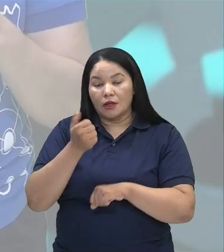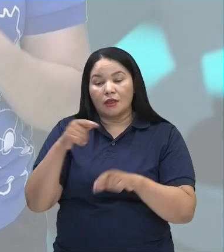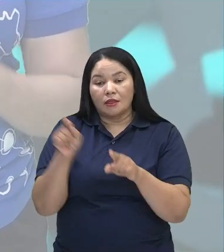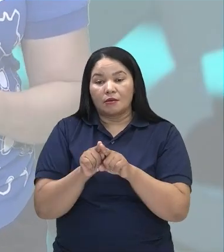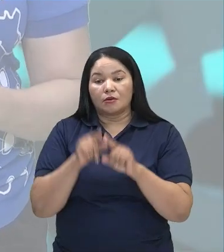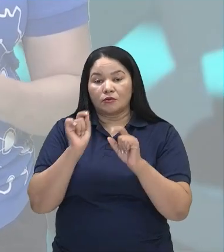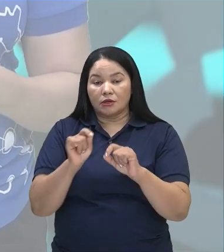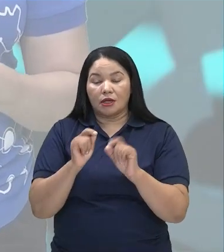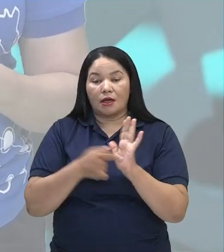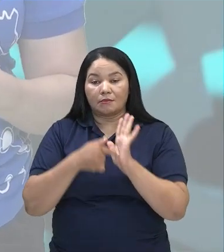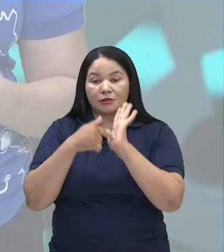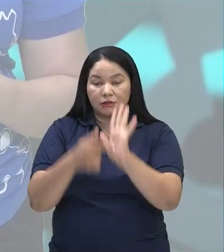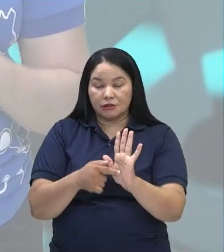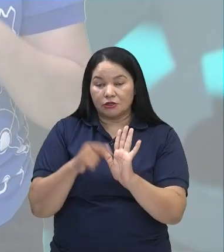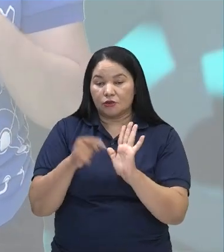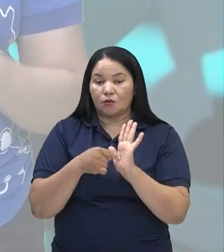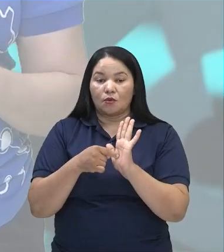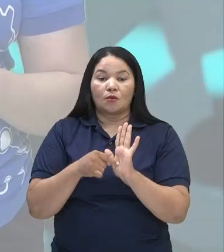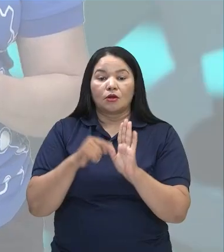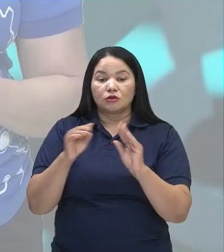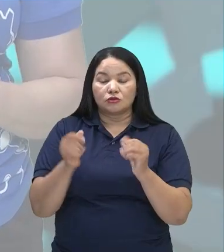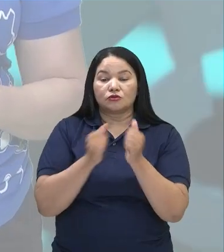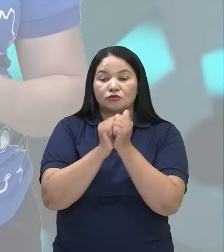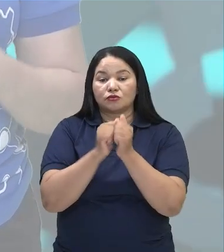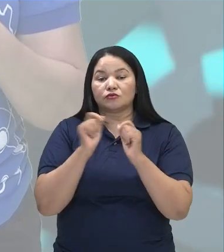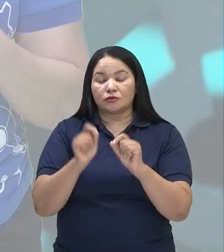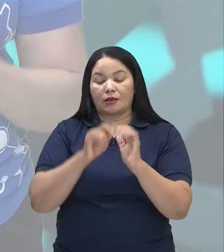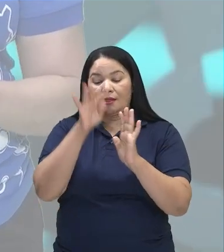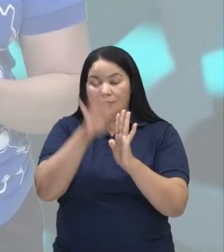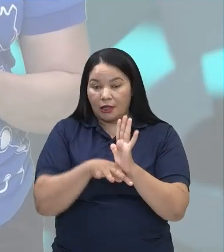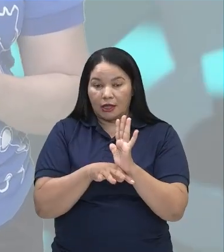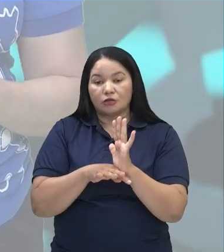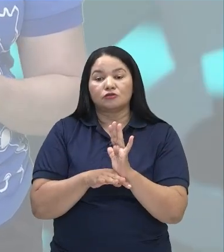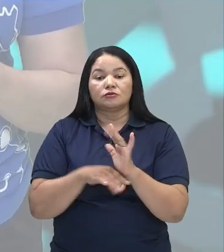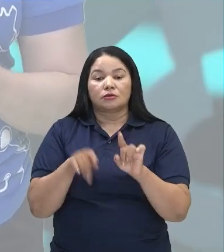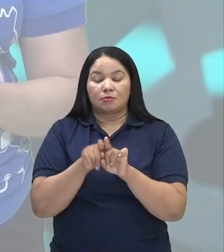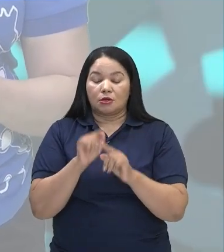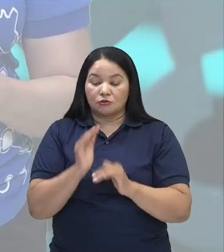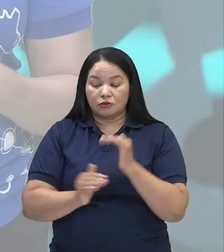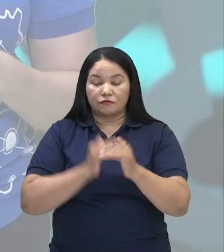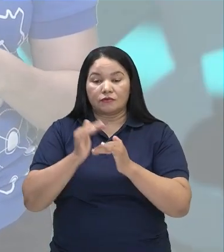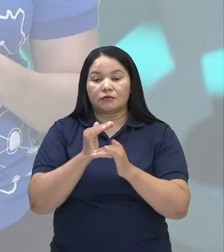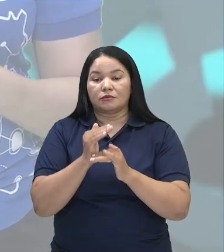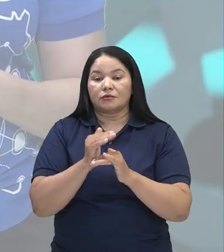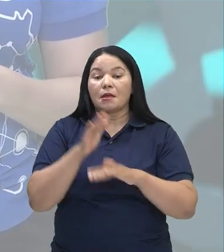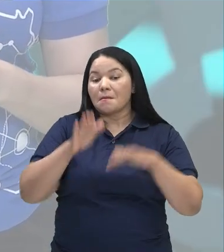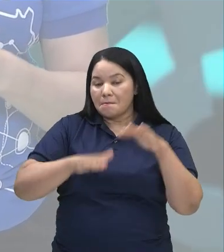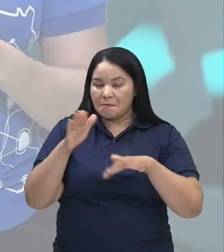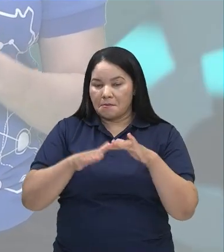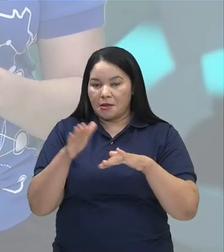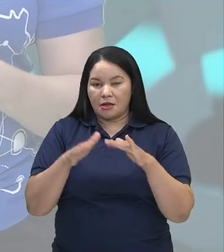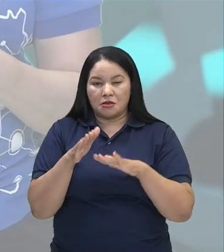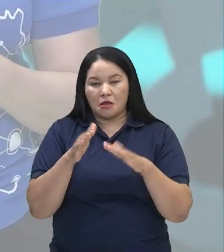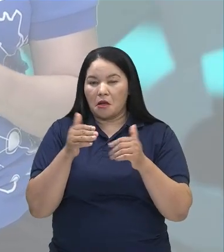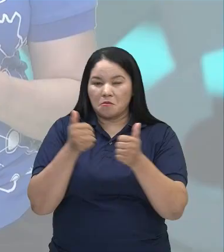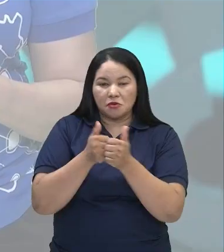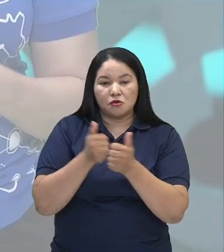apresenta-se destacado, acoplado ao corpo do texto, a depender do nível de proximidade da